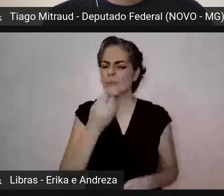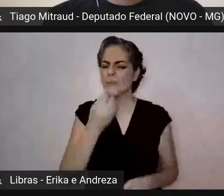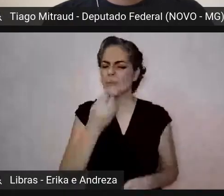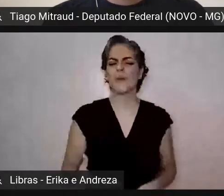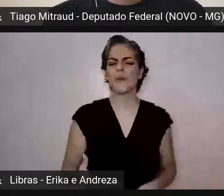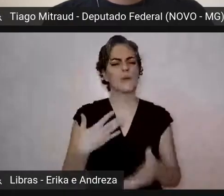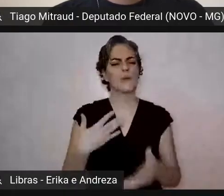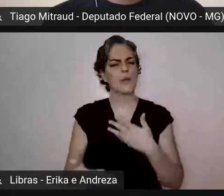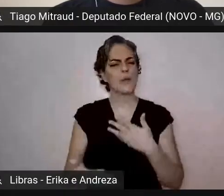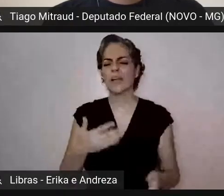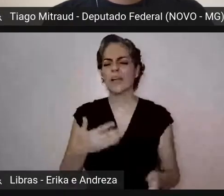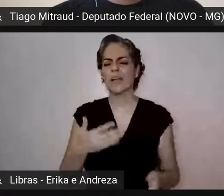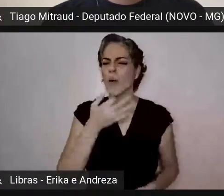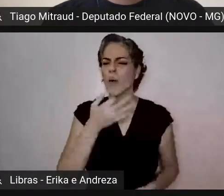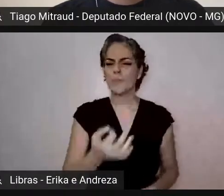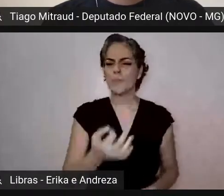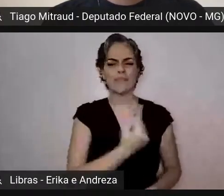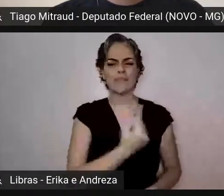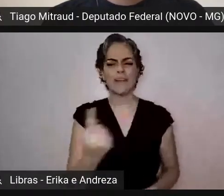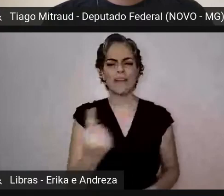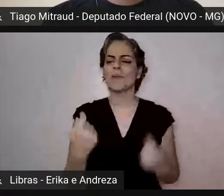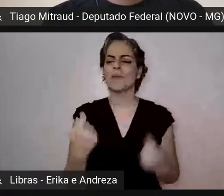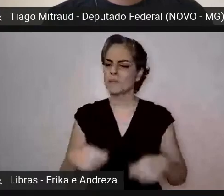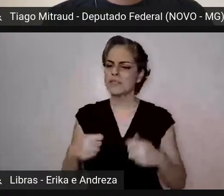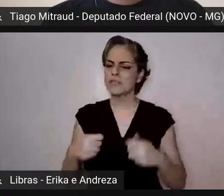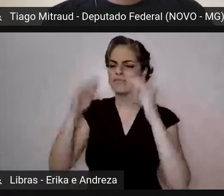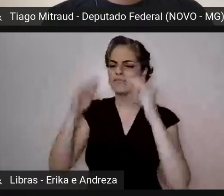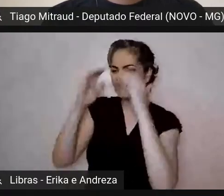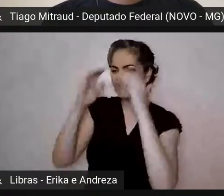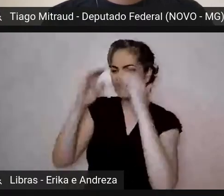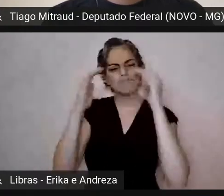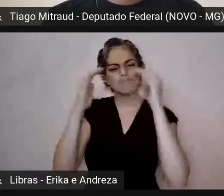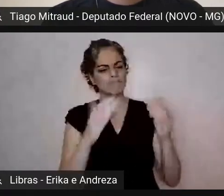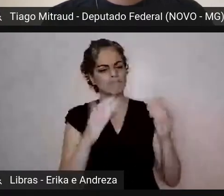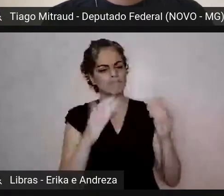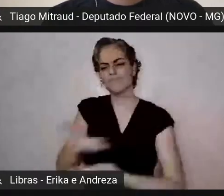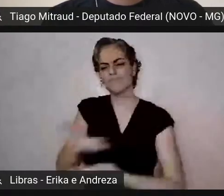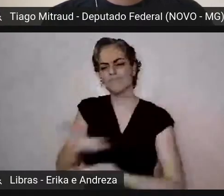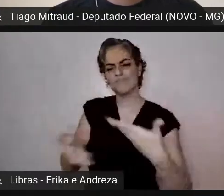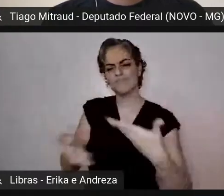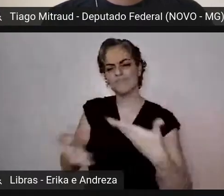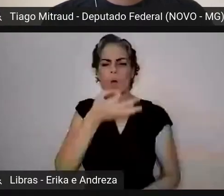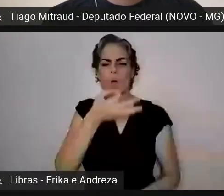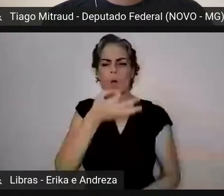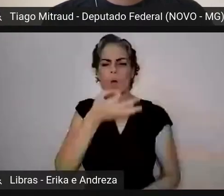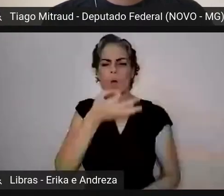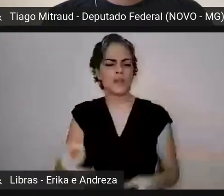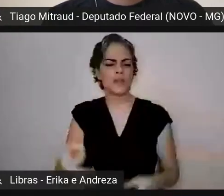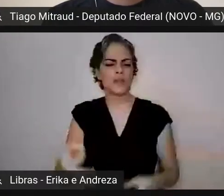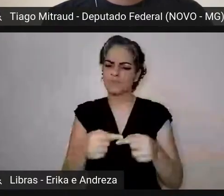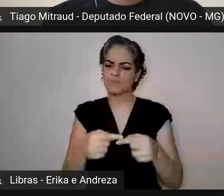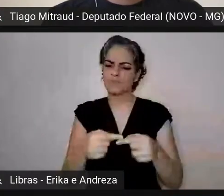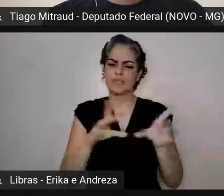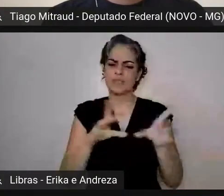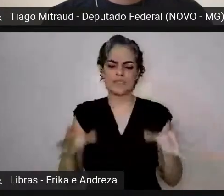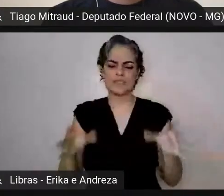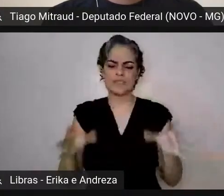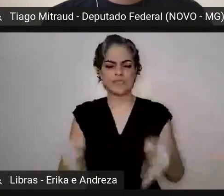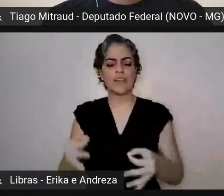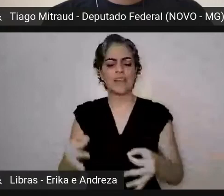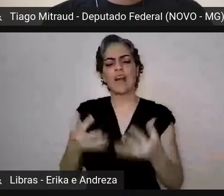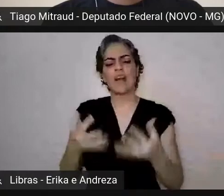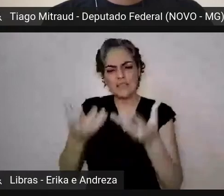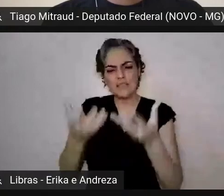você acredita ou não acredita, você tem que ouvir o ponto de vista. O direito é isso, a civilização pressupõe isso, é a tolerância,